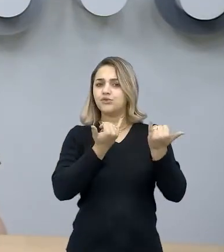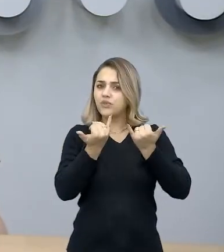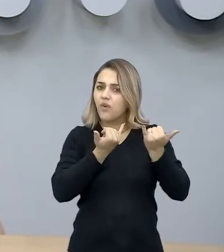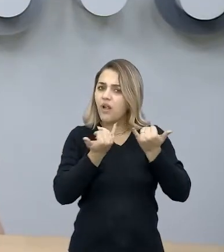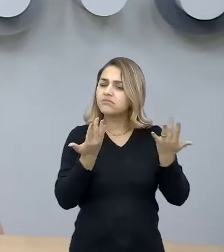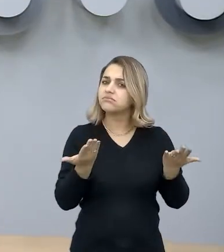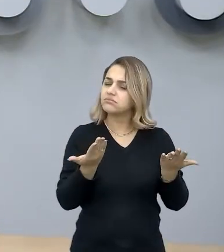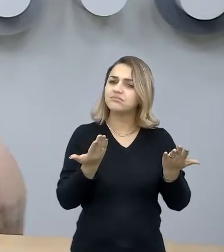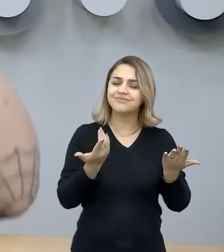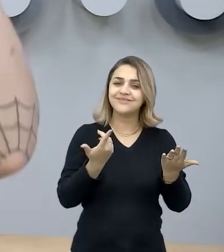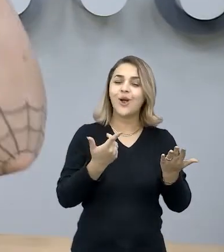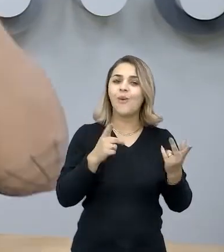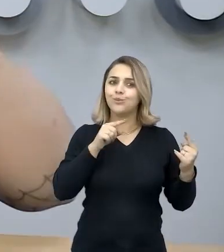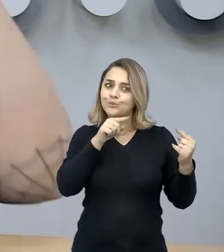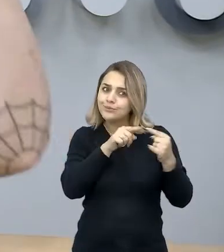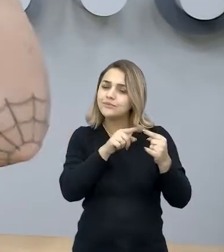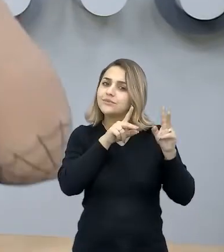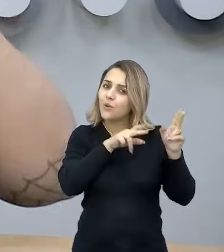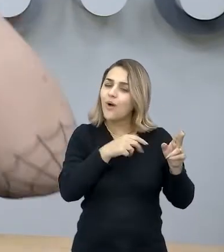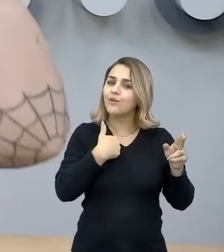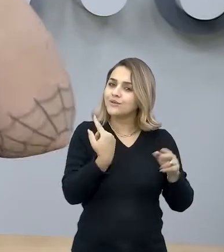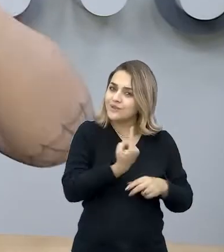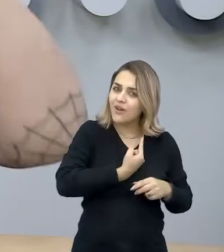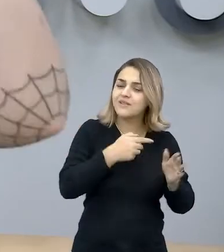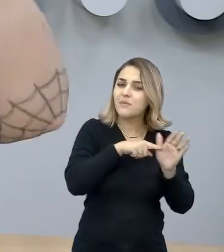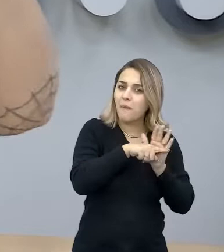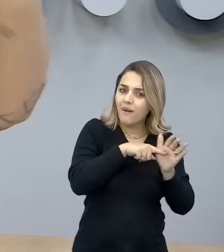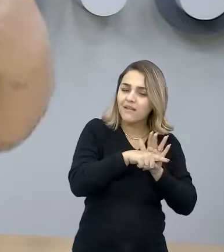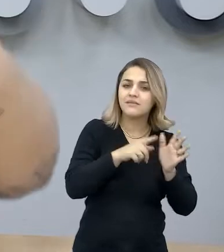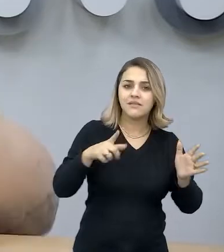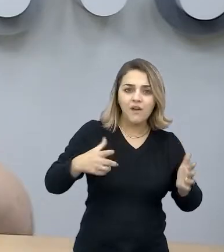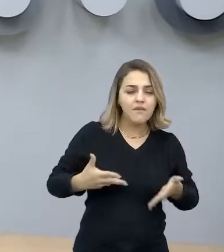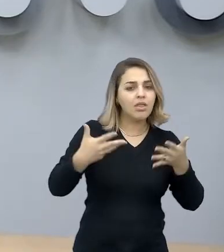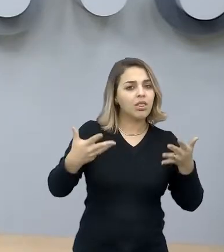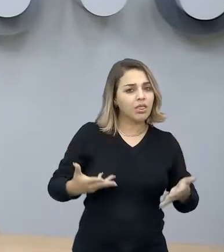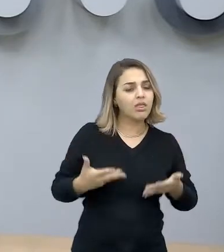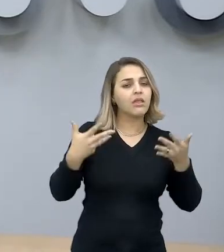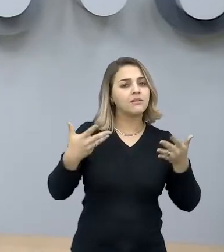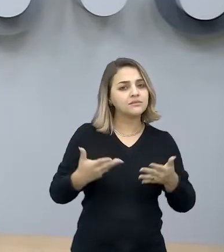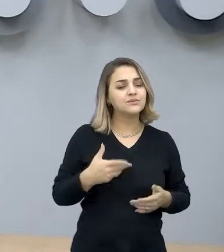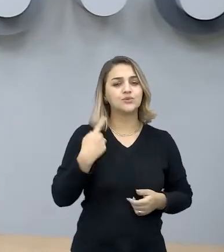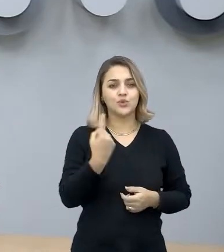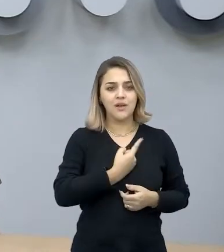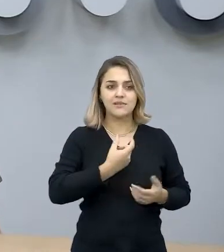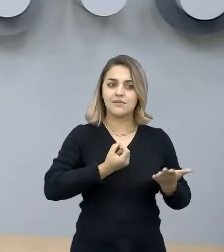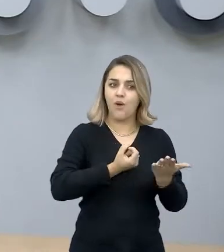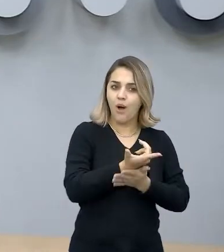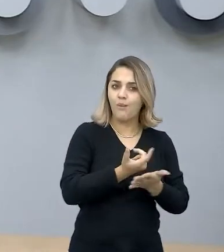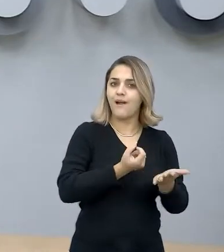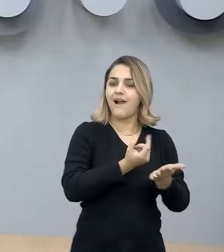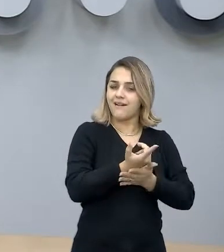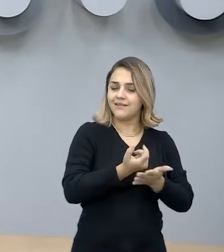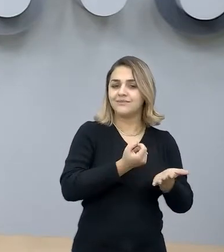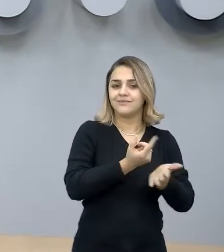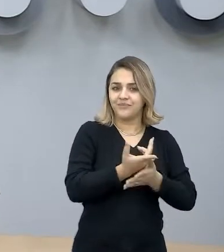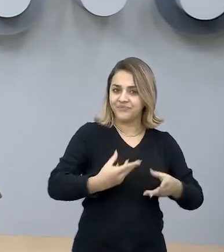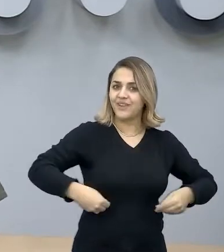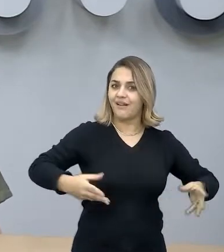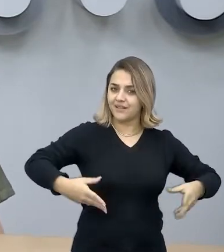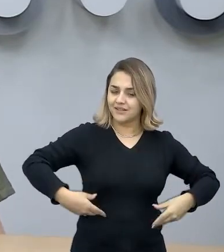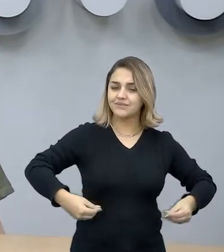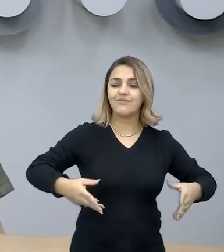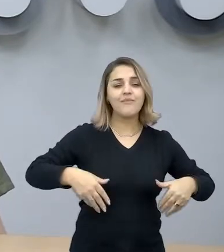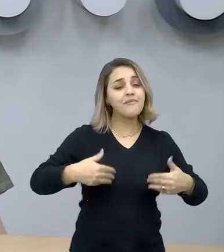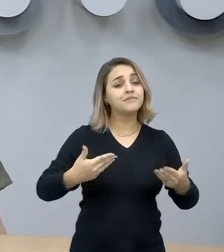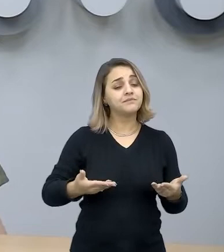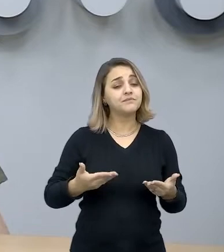gente realizou nesse incentivo constante e permanente ao consumo. E esse consumo que está, de